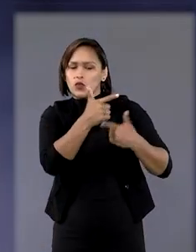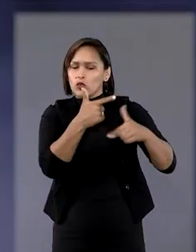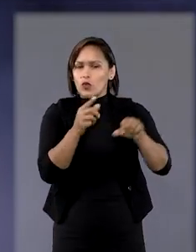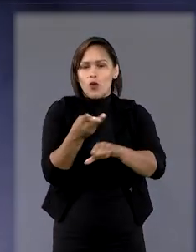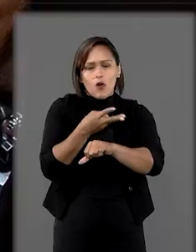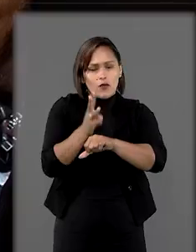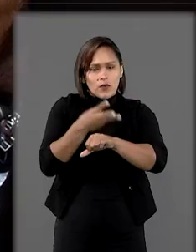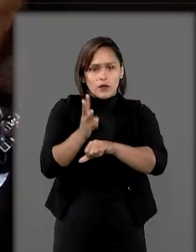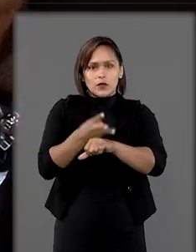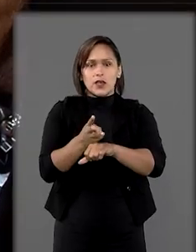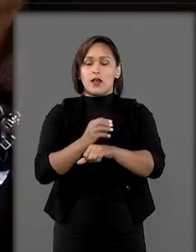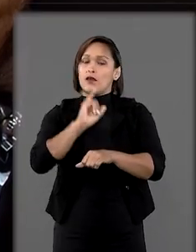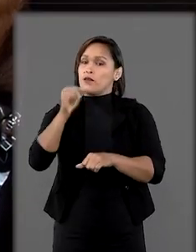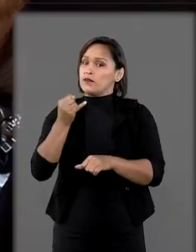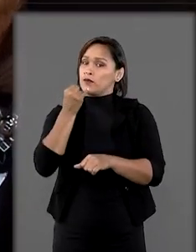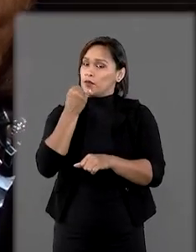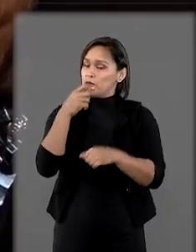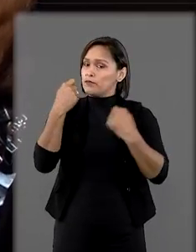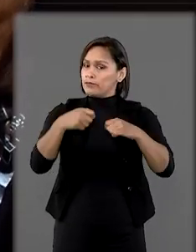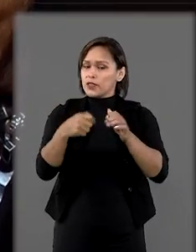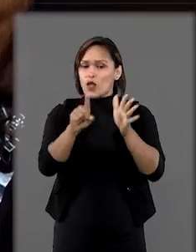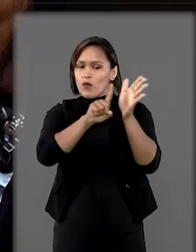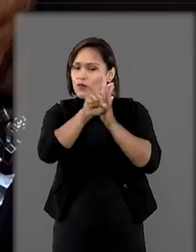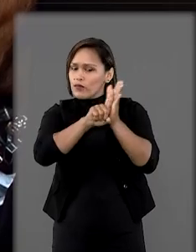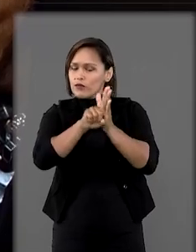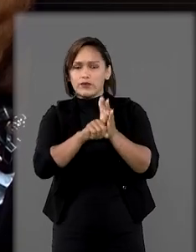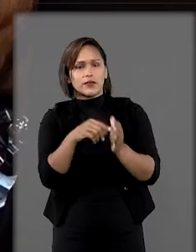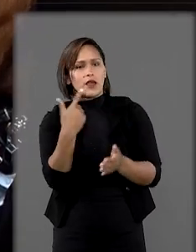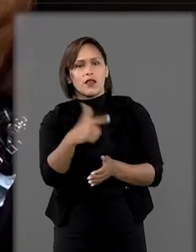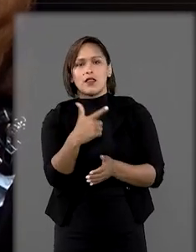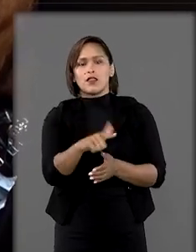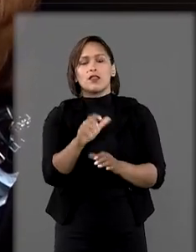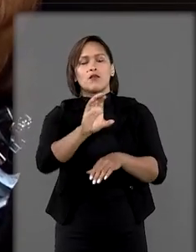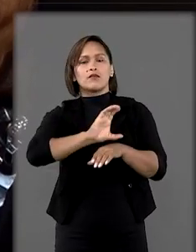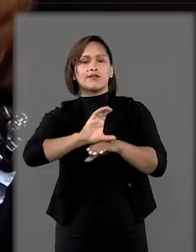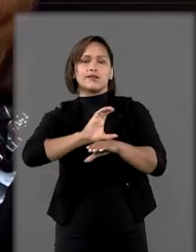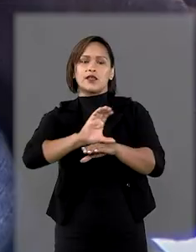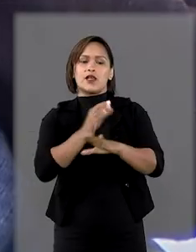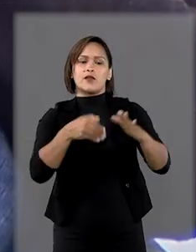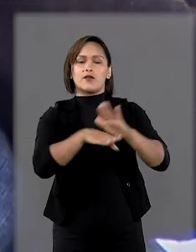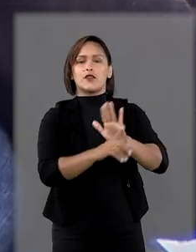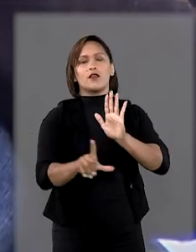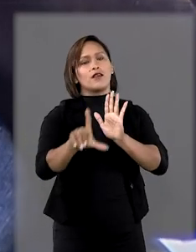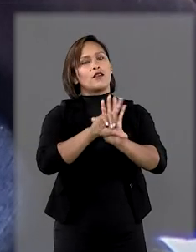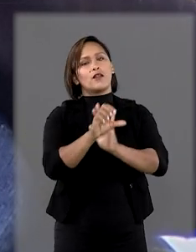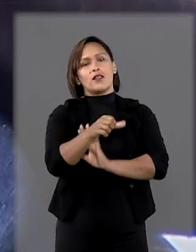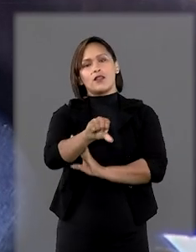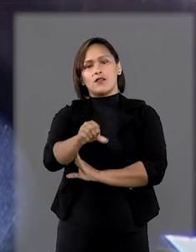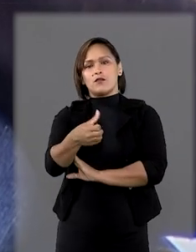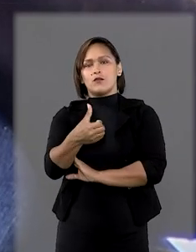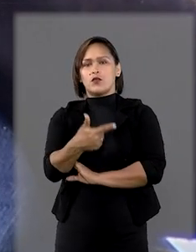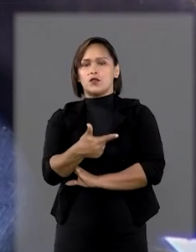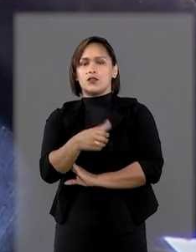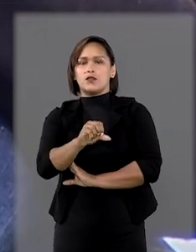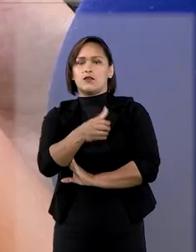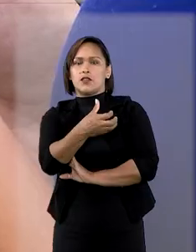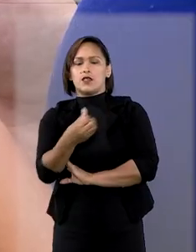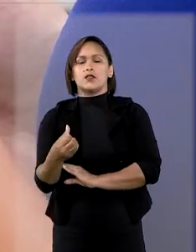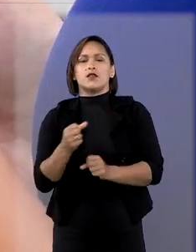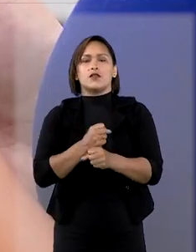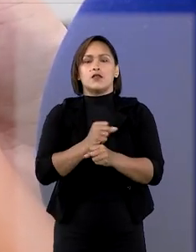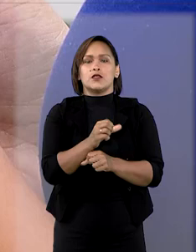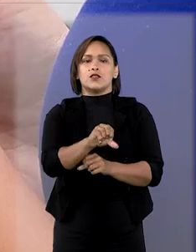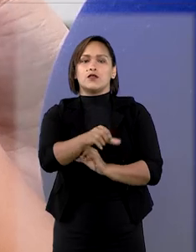as mensagens. Uma hipótese de investigação que não tem previsão na Constituição, nem na Lei 9.296,